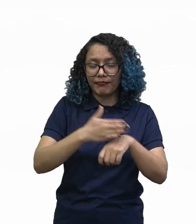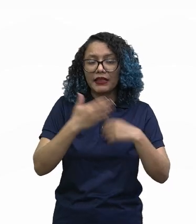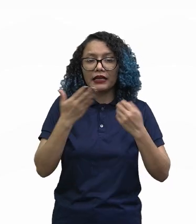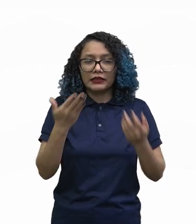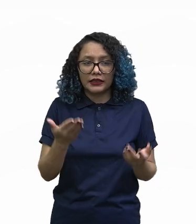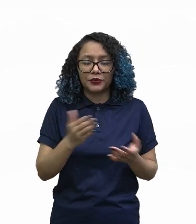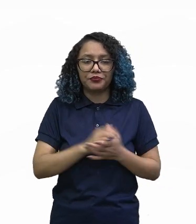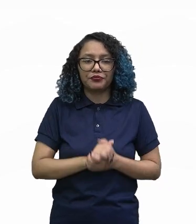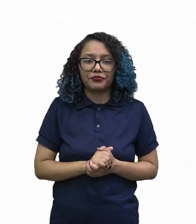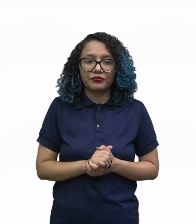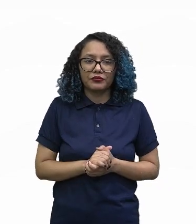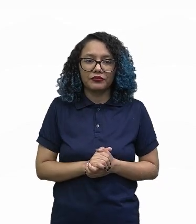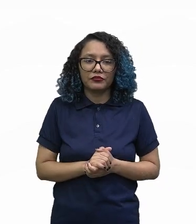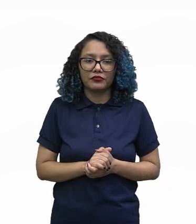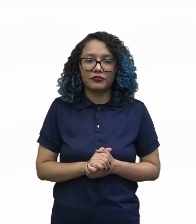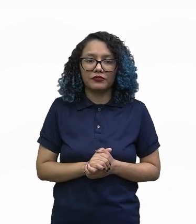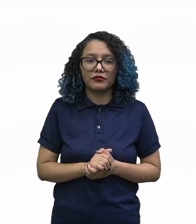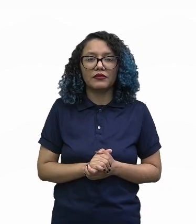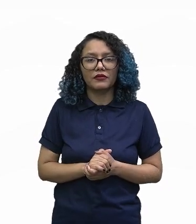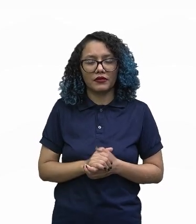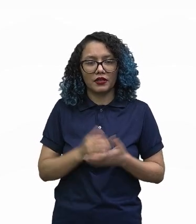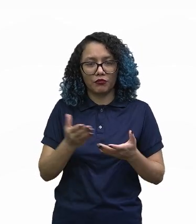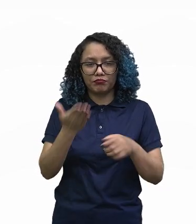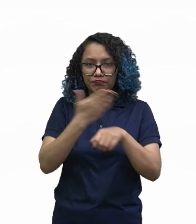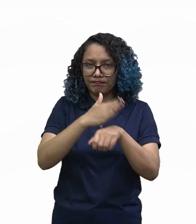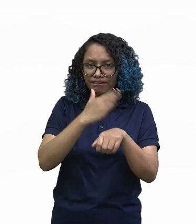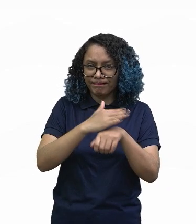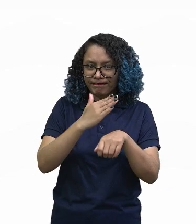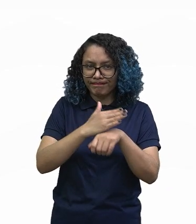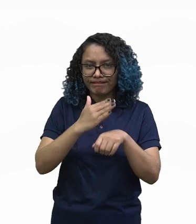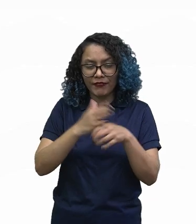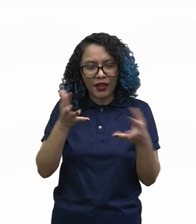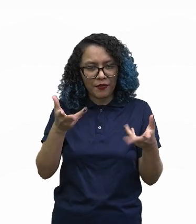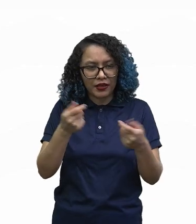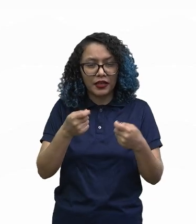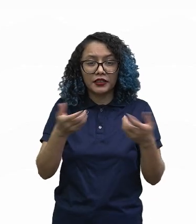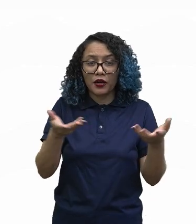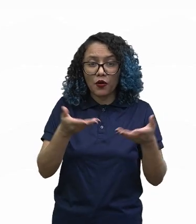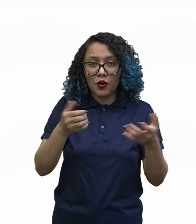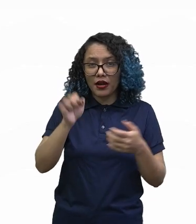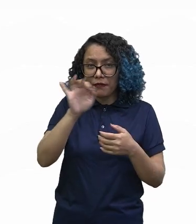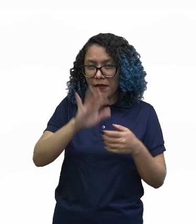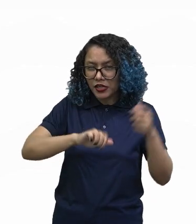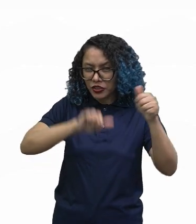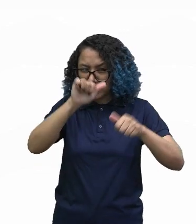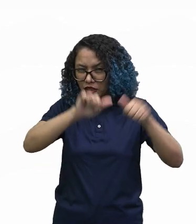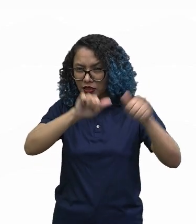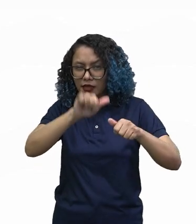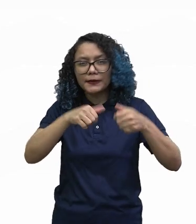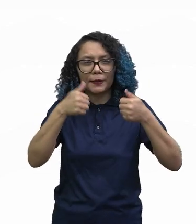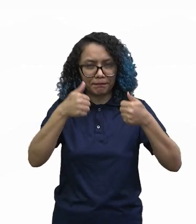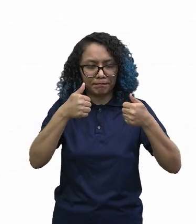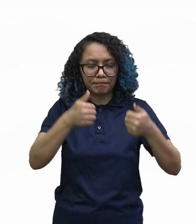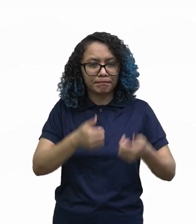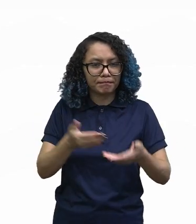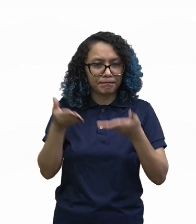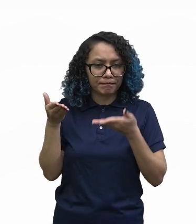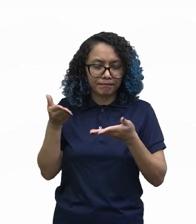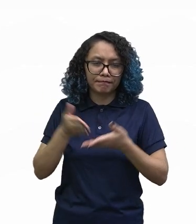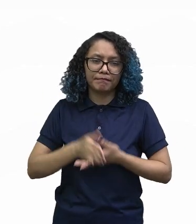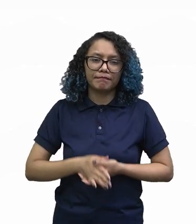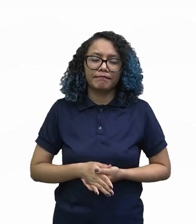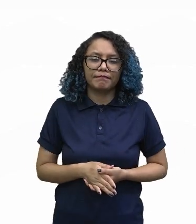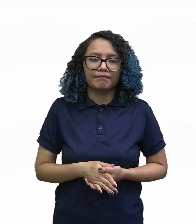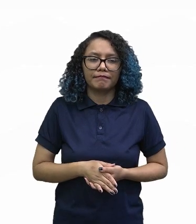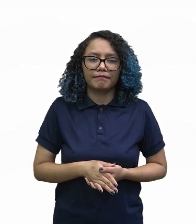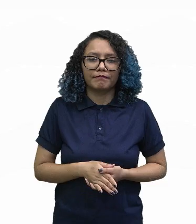dentro desse processo de treinar essa habilidade, nós vamos analisar essa imagem. Então, olha só, qual é